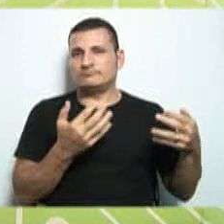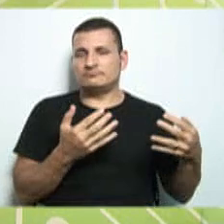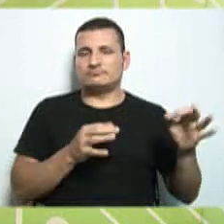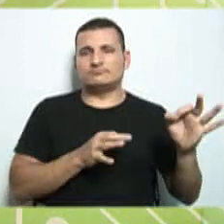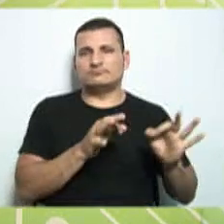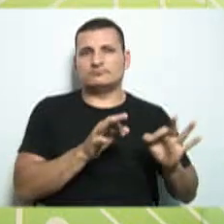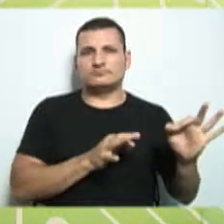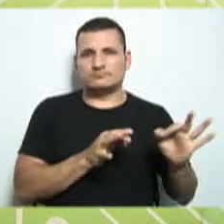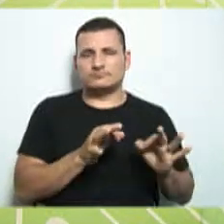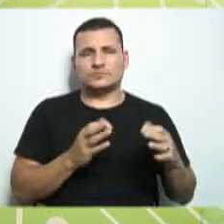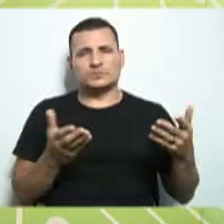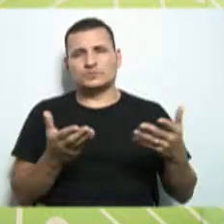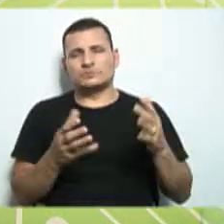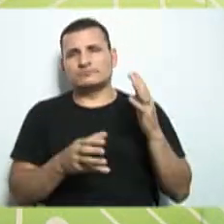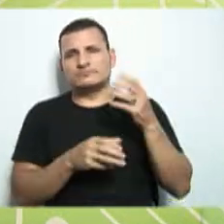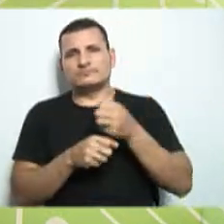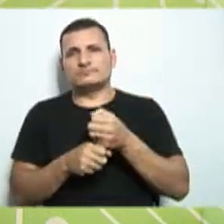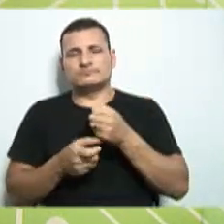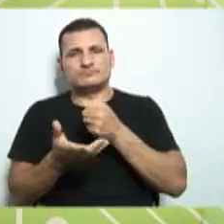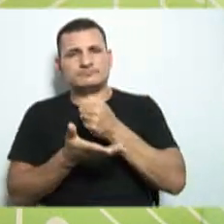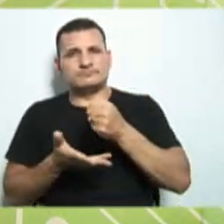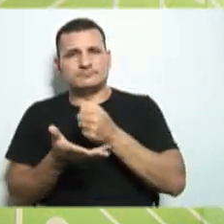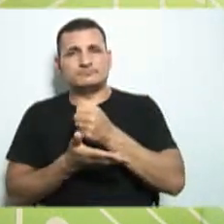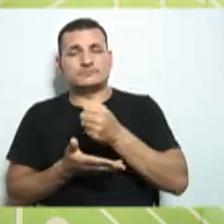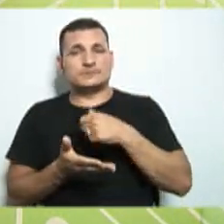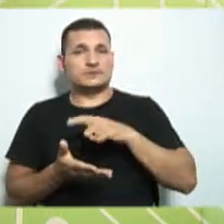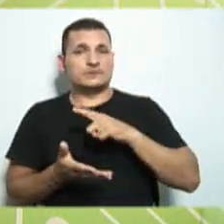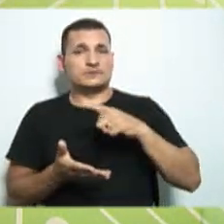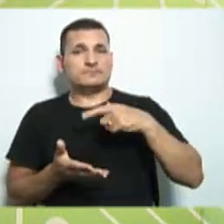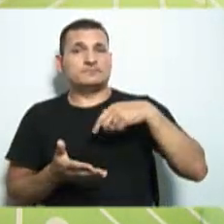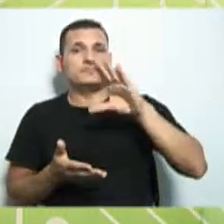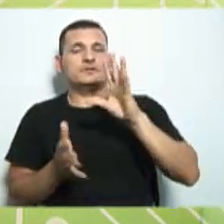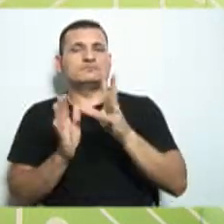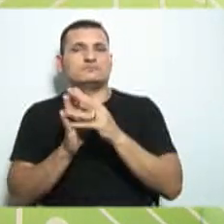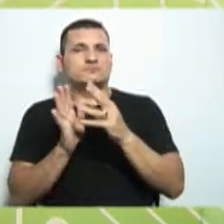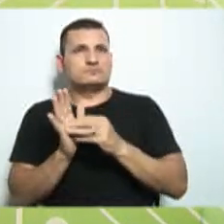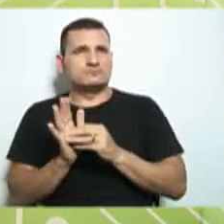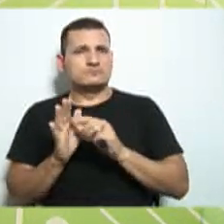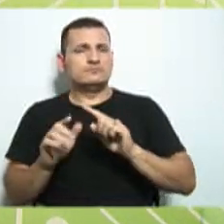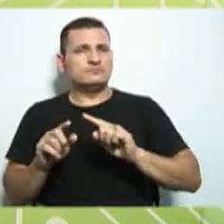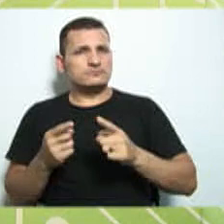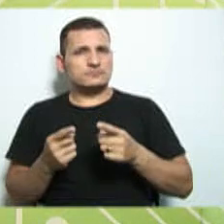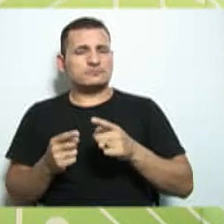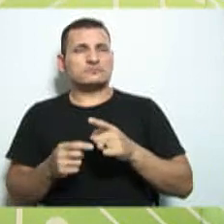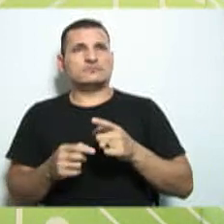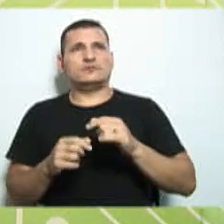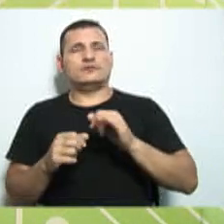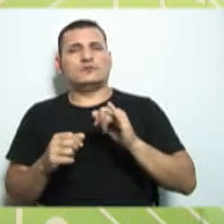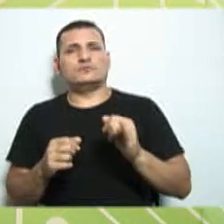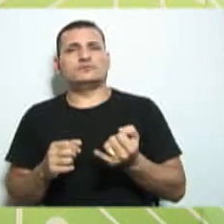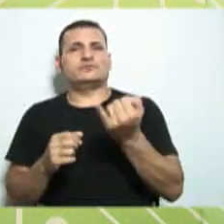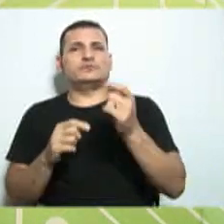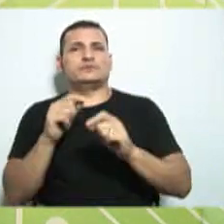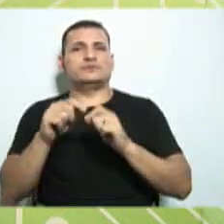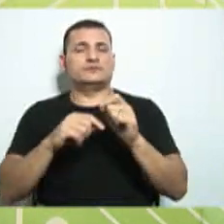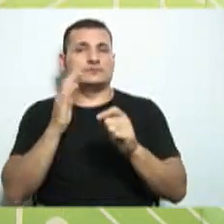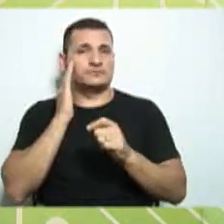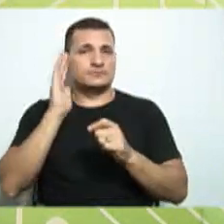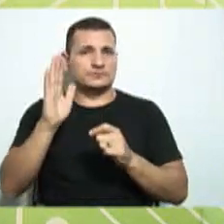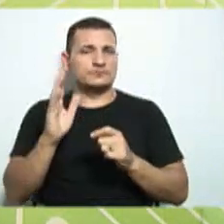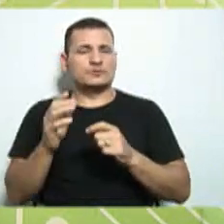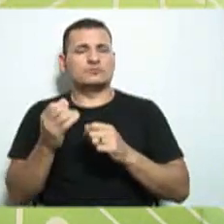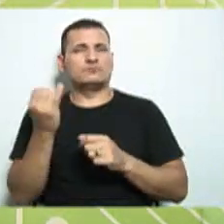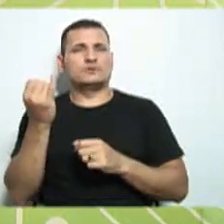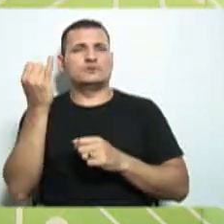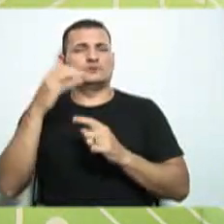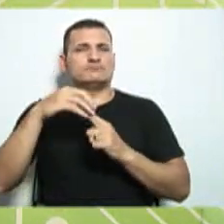claro, isso aqui é uma revisão básica, tem muito mais conteúdo, mas nesse tempo a gente consegue pegar aquilo que é principal, primordial